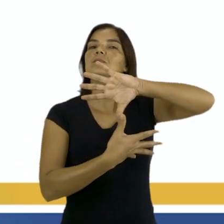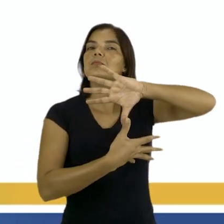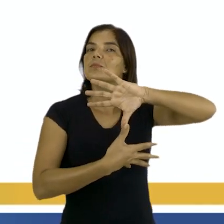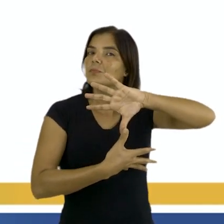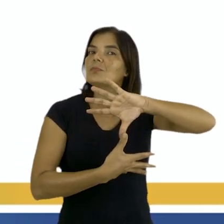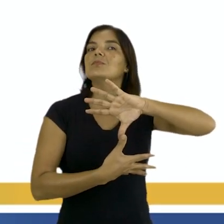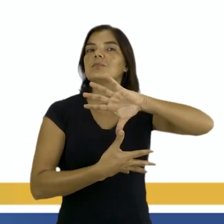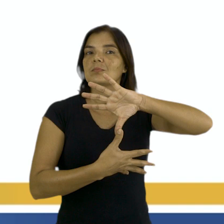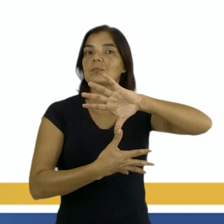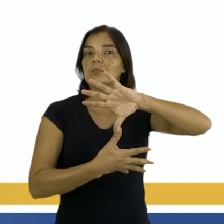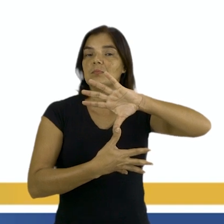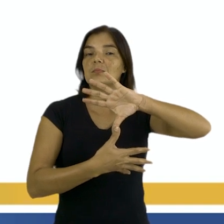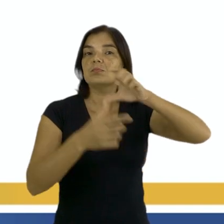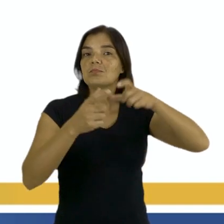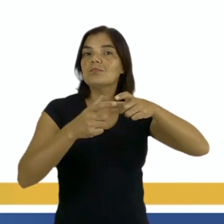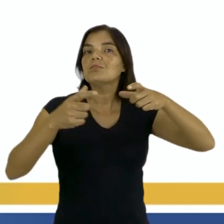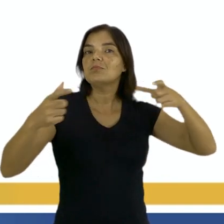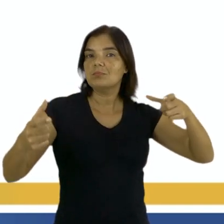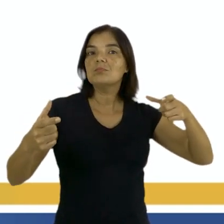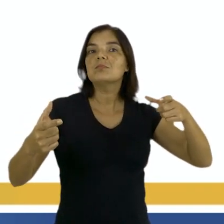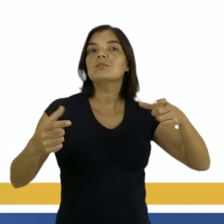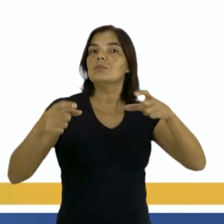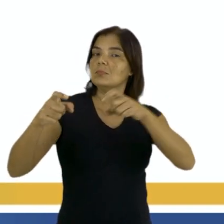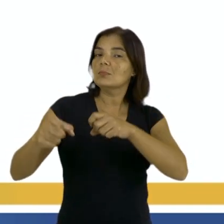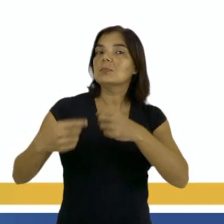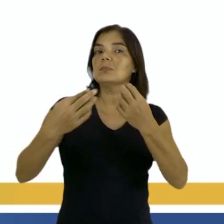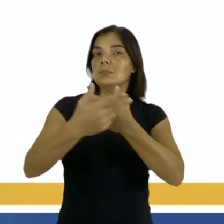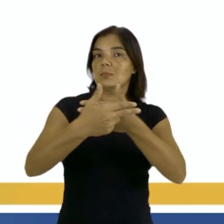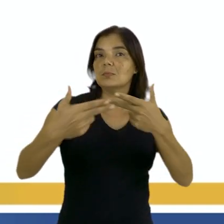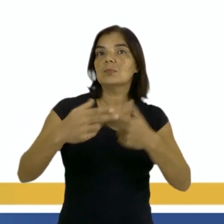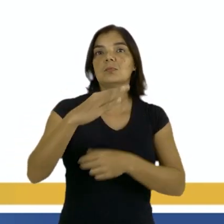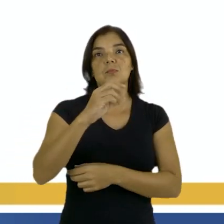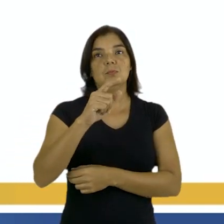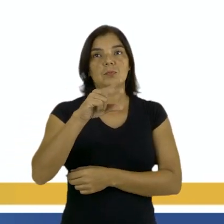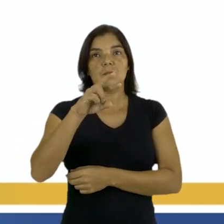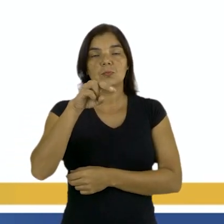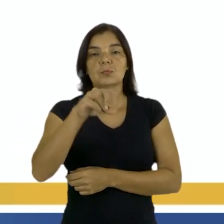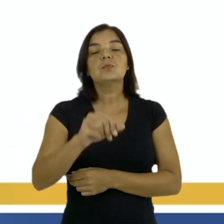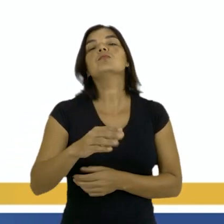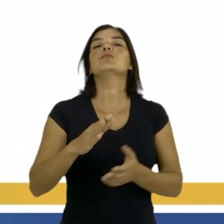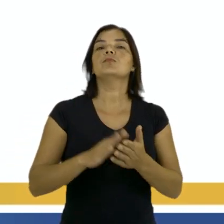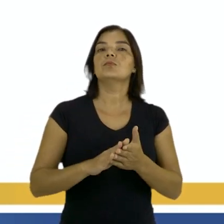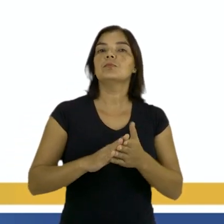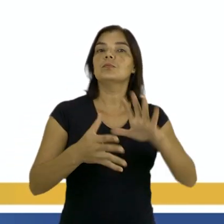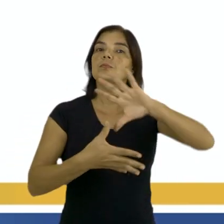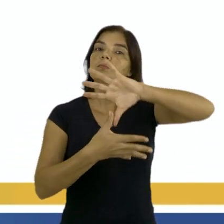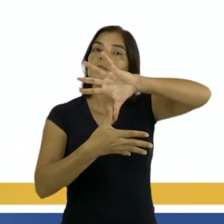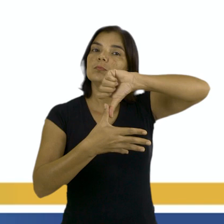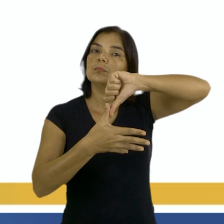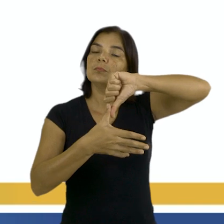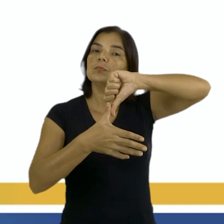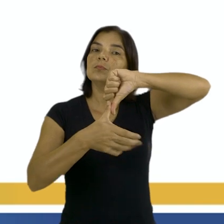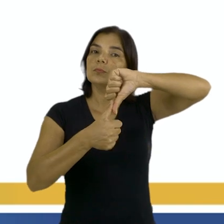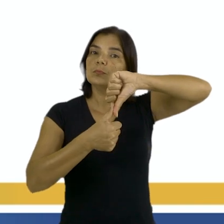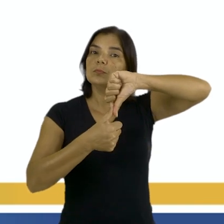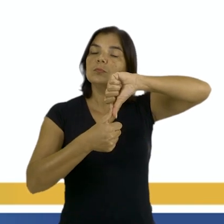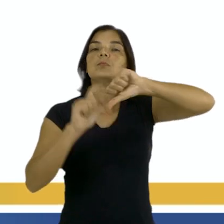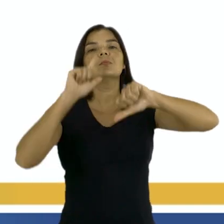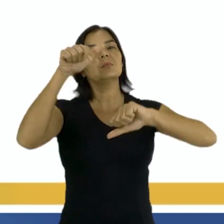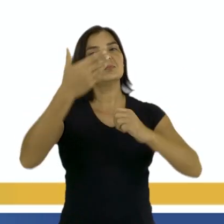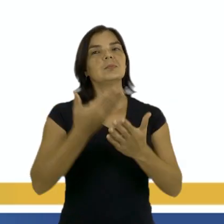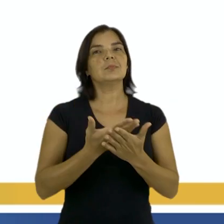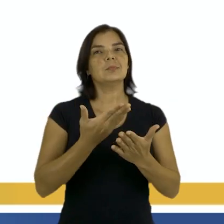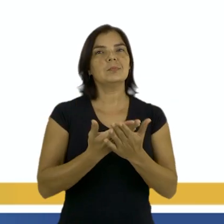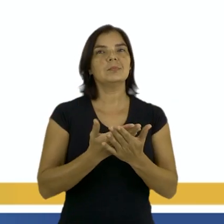que envolvem a emancipação das colônias, tá? Que você está vendo aí, da América do Norte, Central e do Sul, que fica para próximas